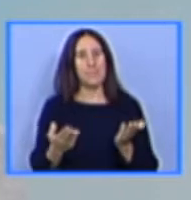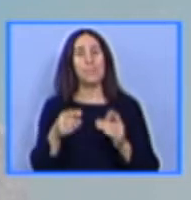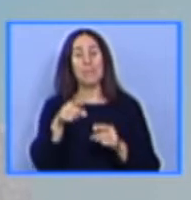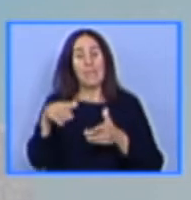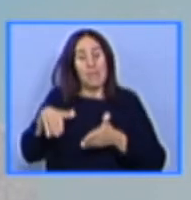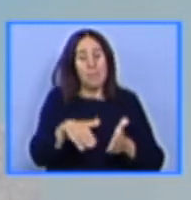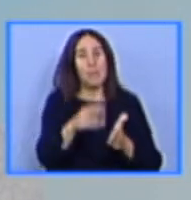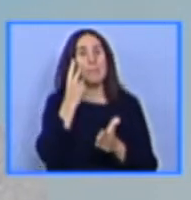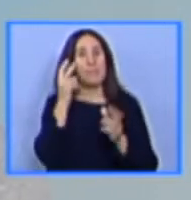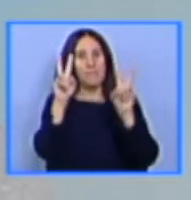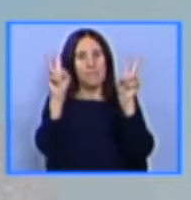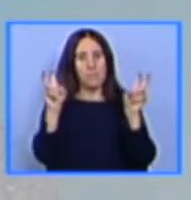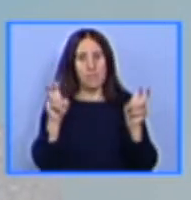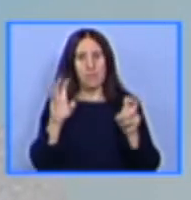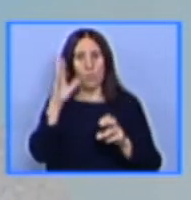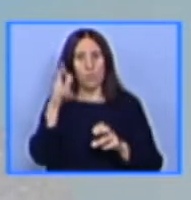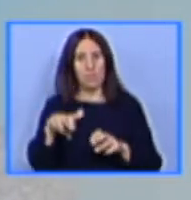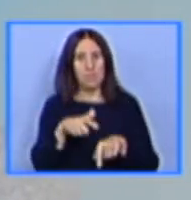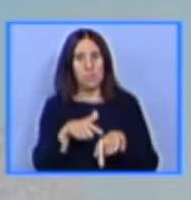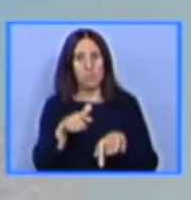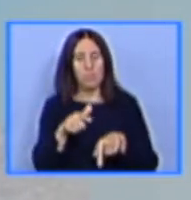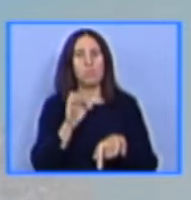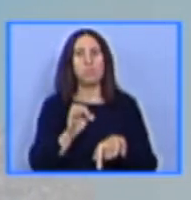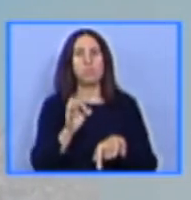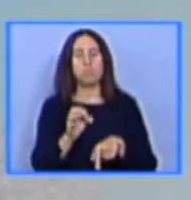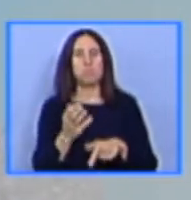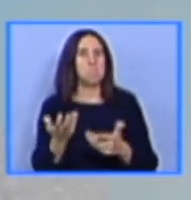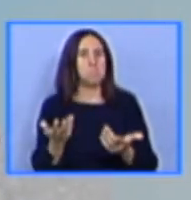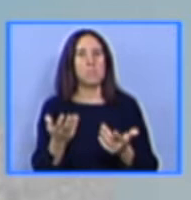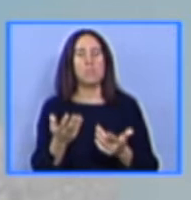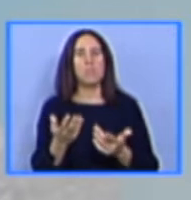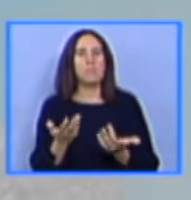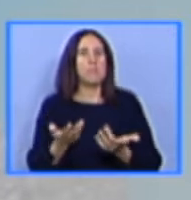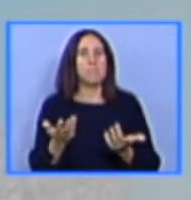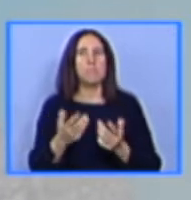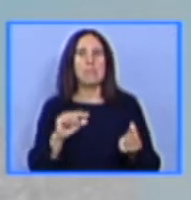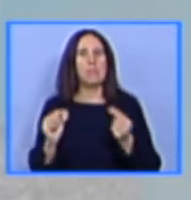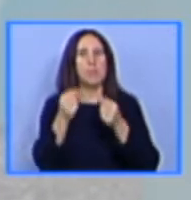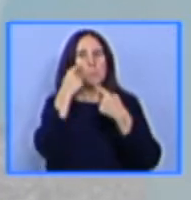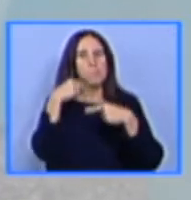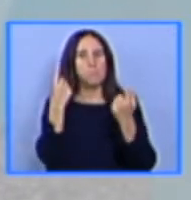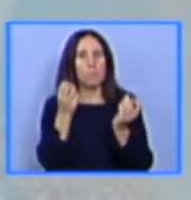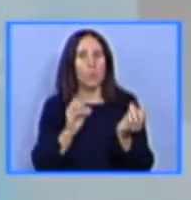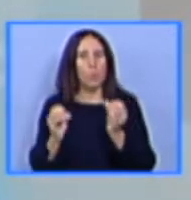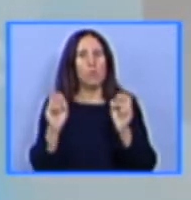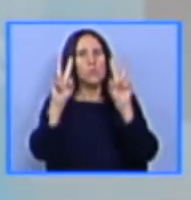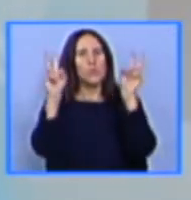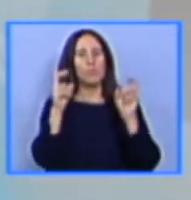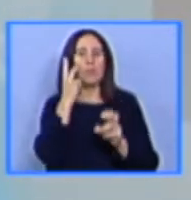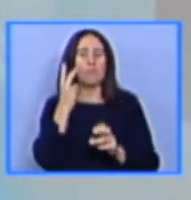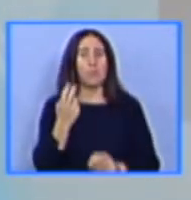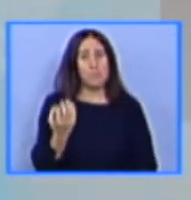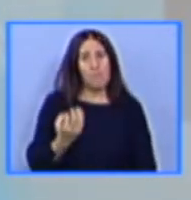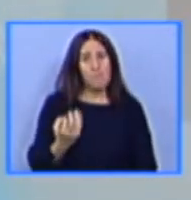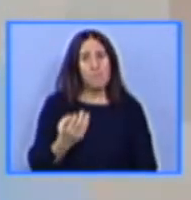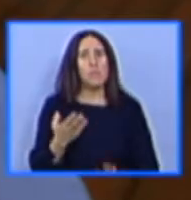Vida num momento em que não há propriamente, enfim, um debate público sobre a vida. Em todo caso,